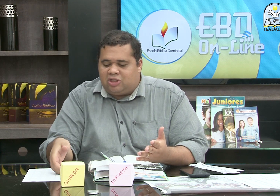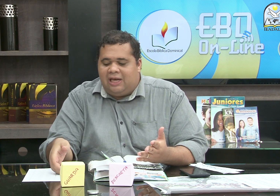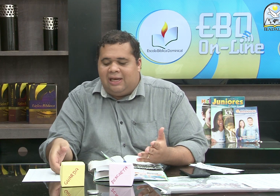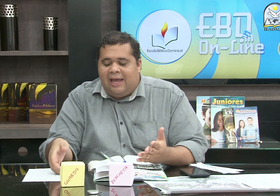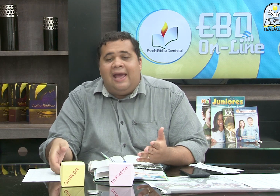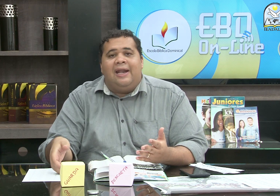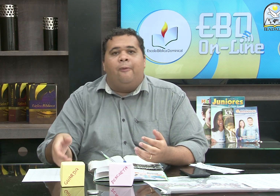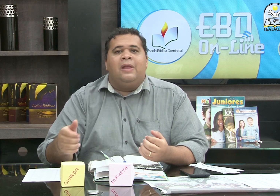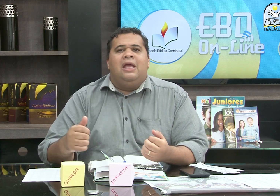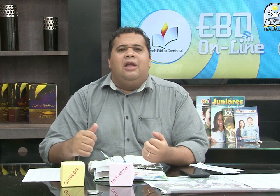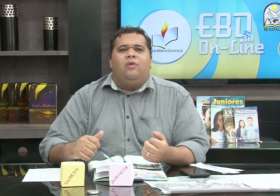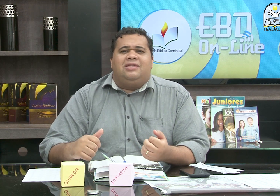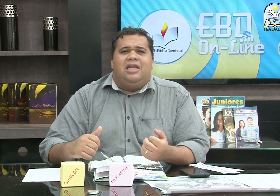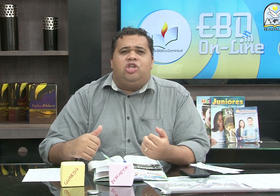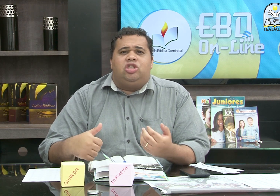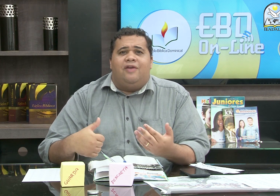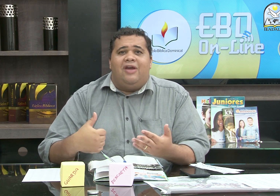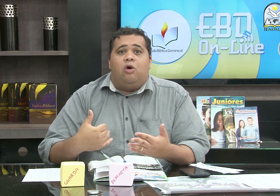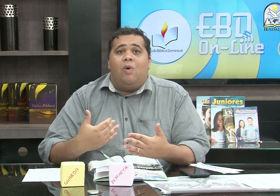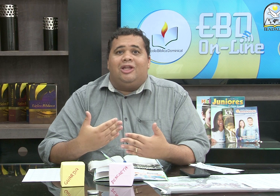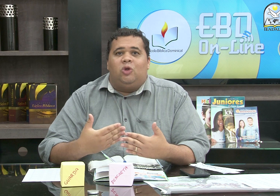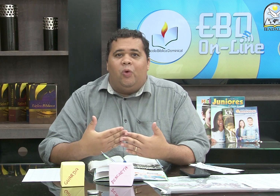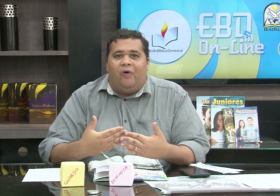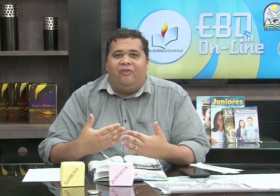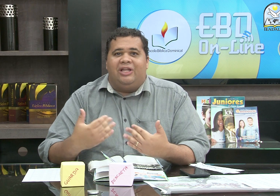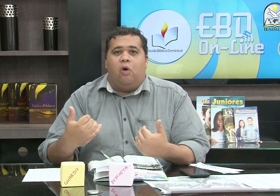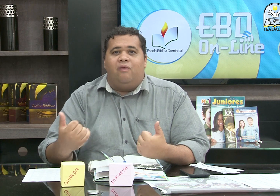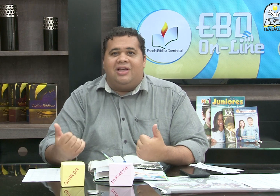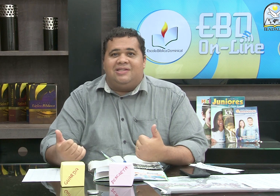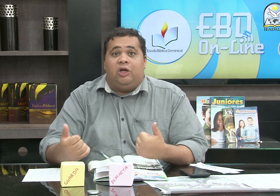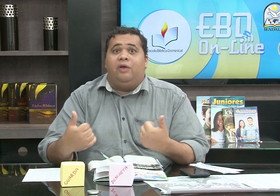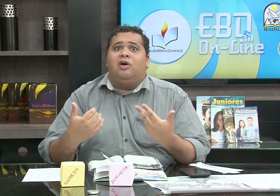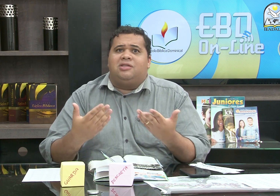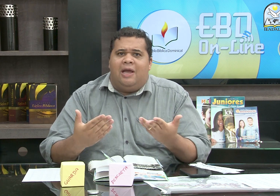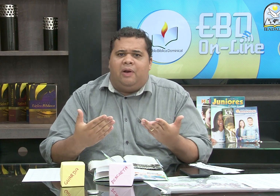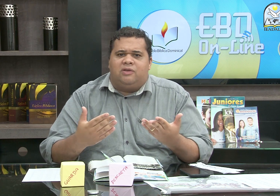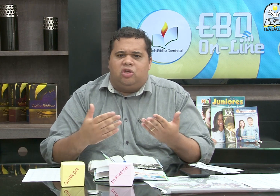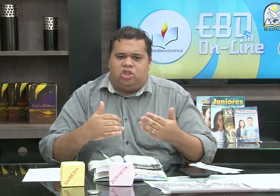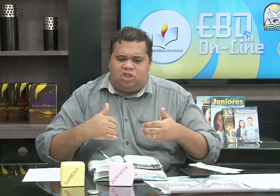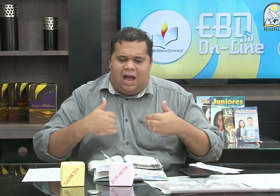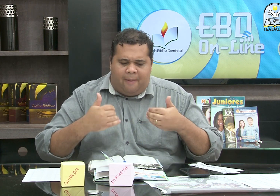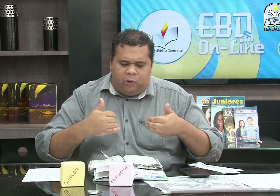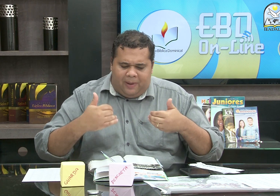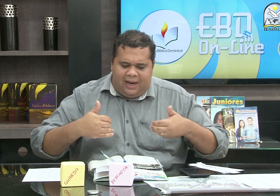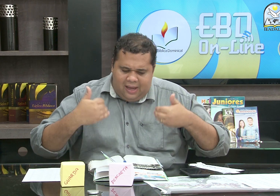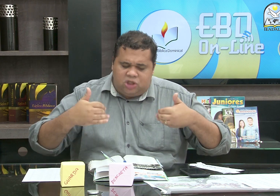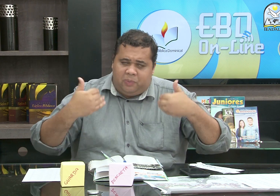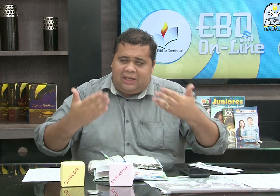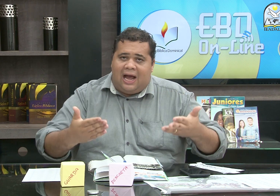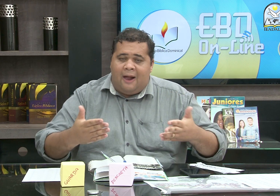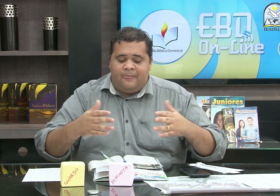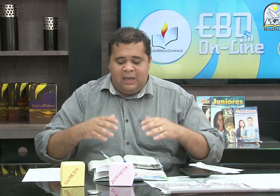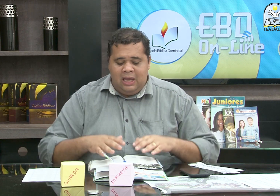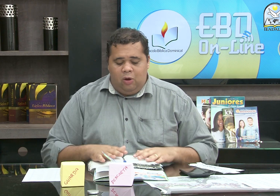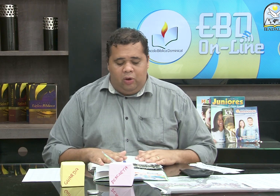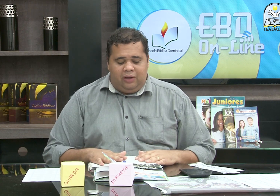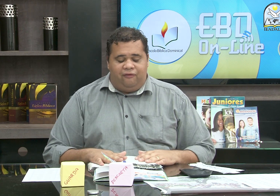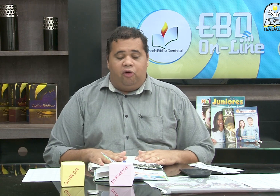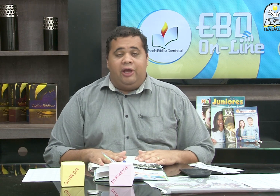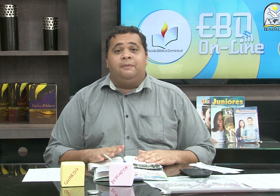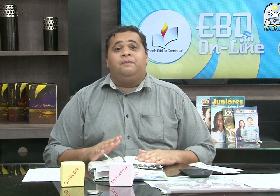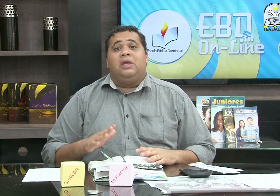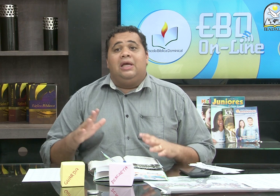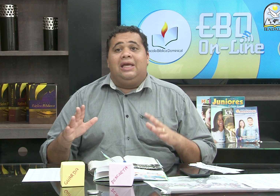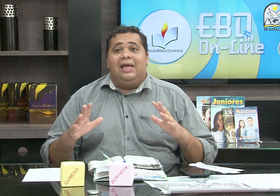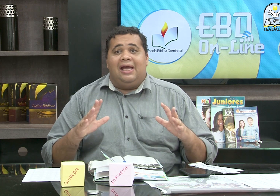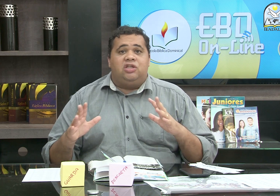versículos que eles leram né se eles tiveram alguma dúvida de algum Versículo e você Professor esteja apto para explicar o que